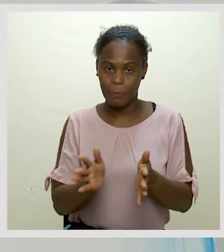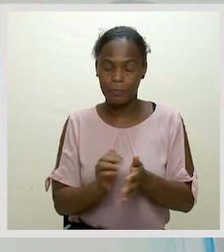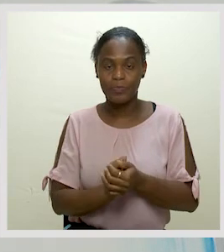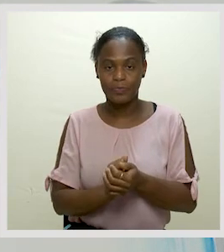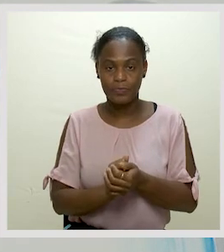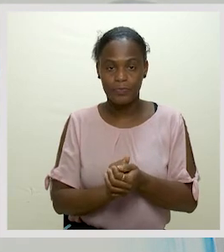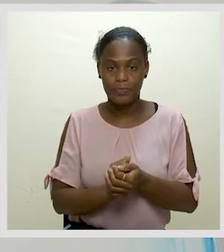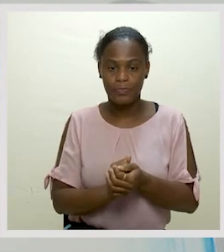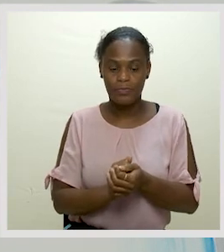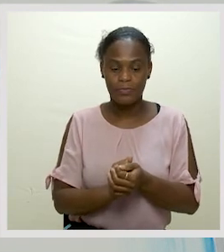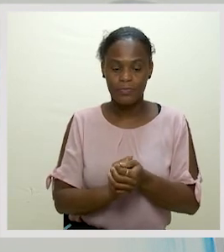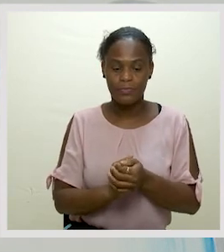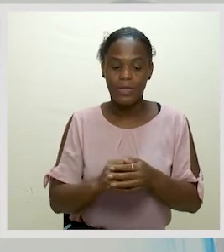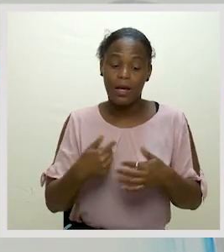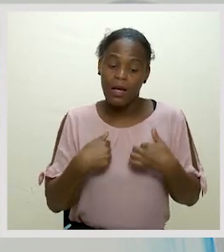realizado,